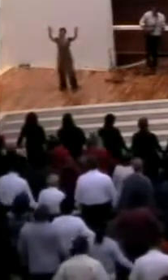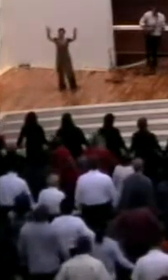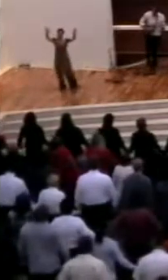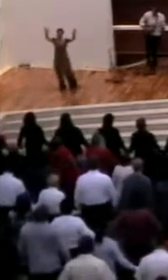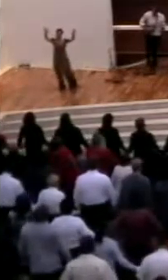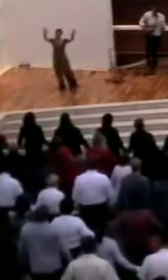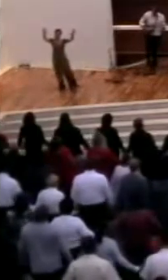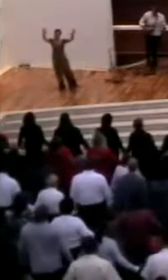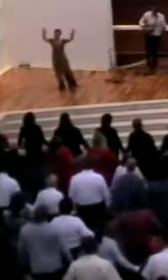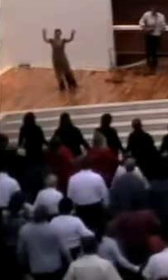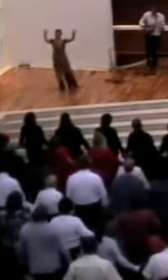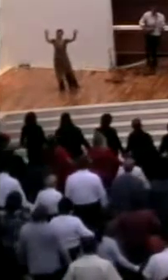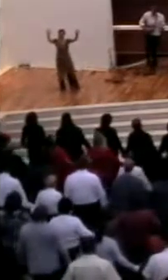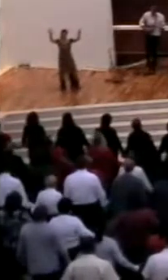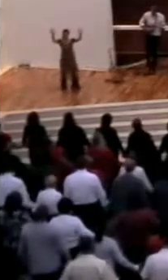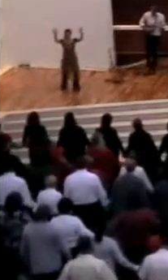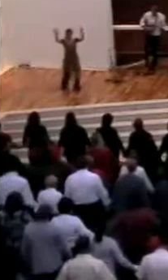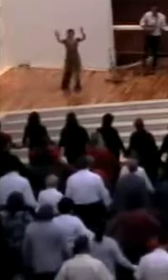seja o Senhor.